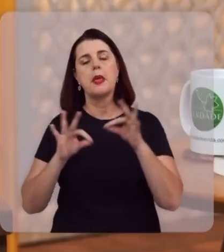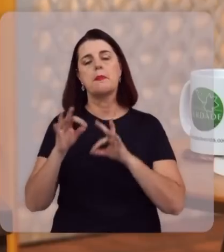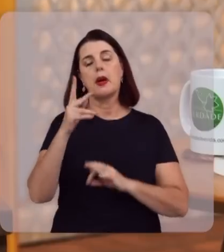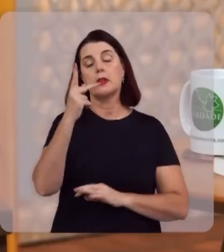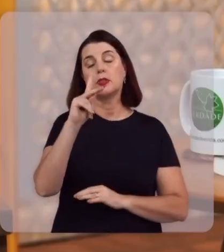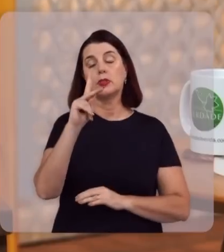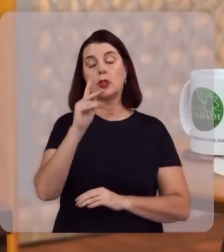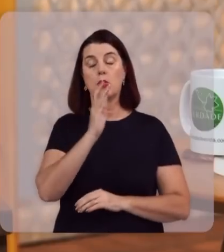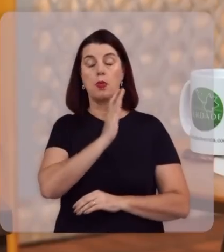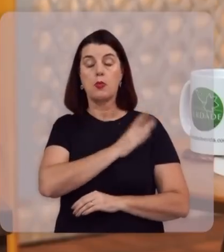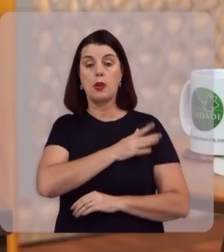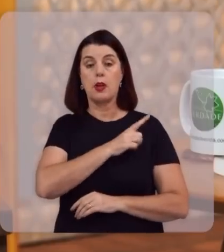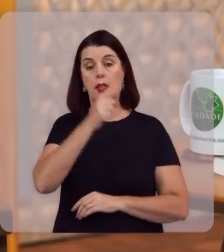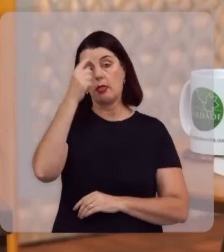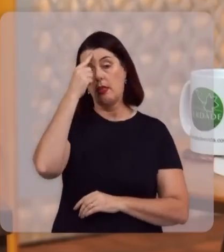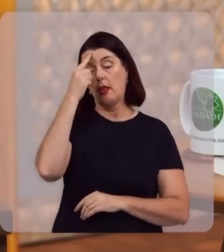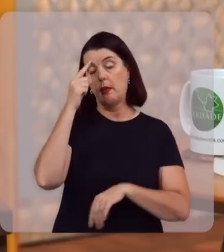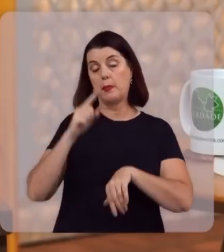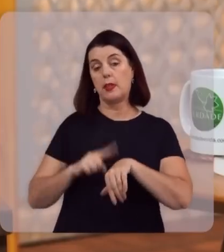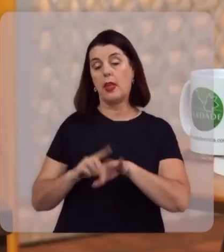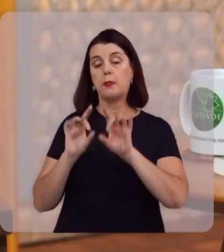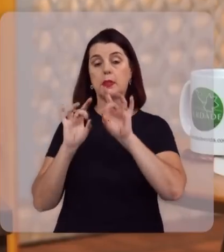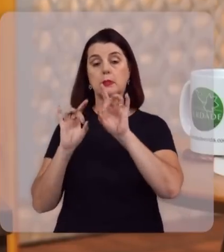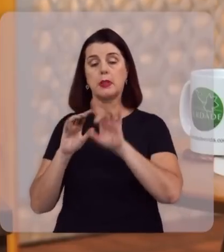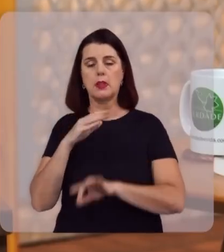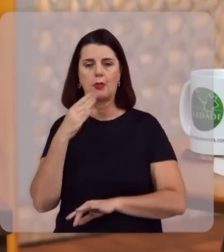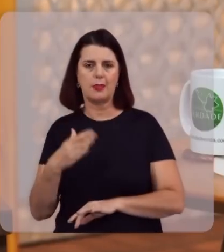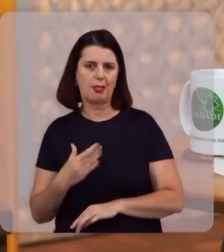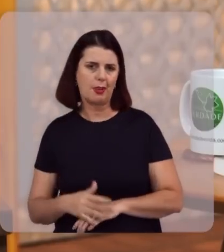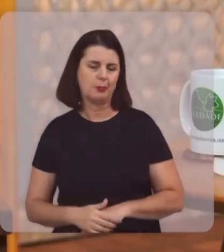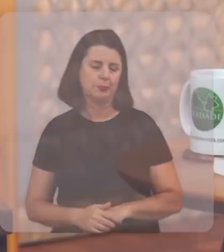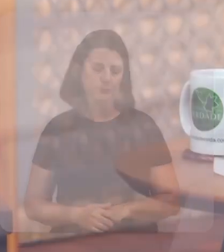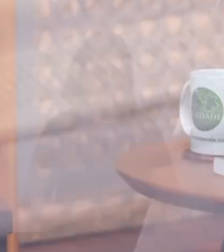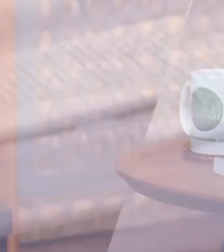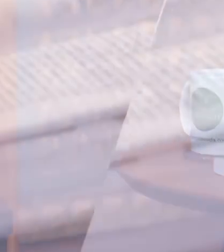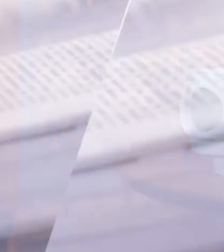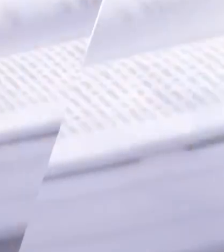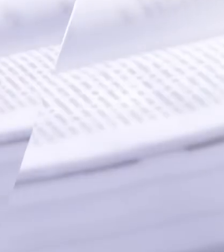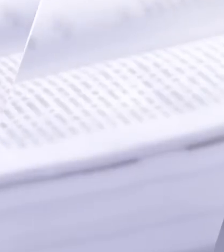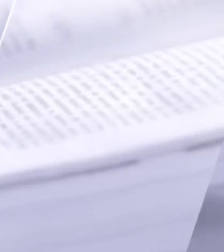sua mente, ao seu coração para esse tempo tão especial de Natal.